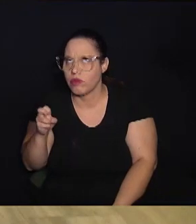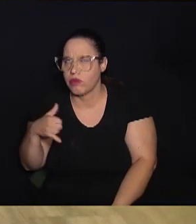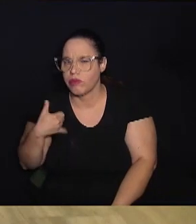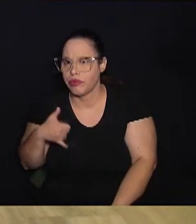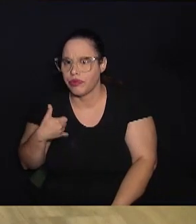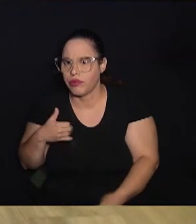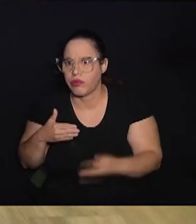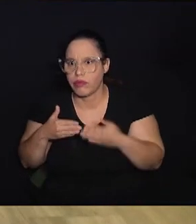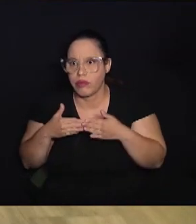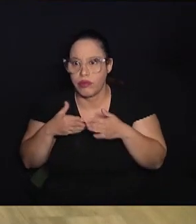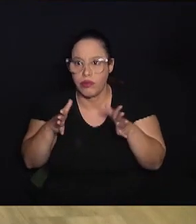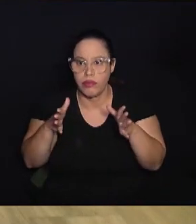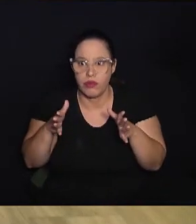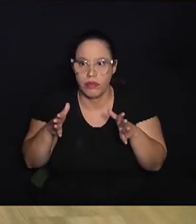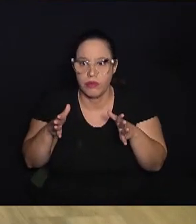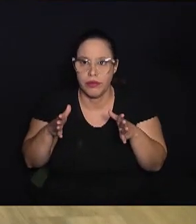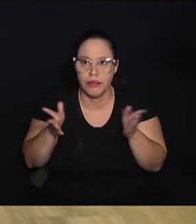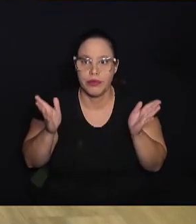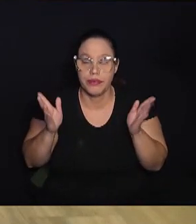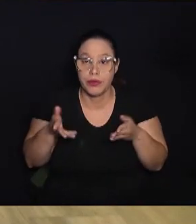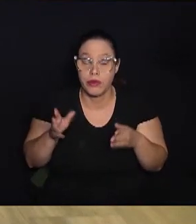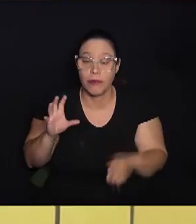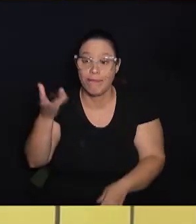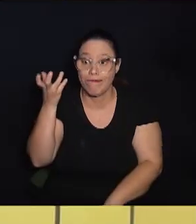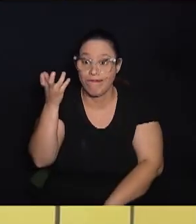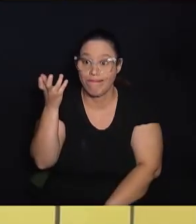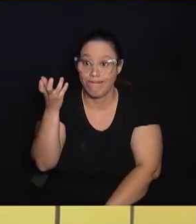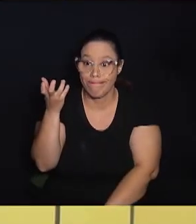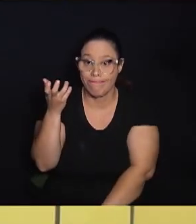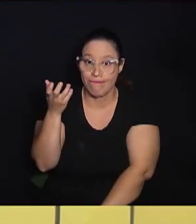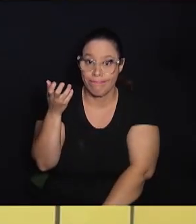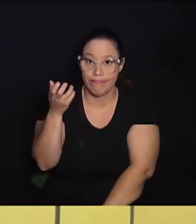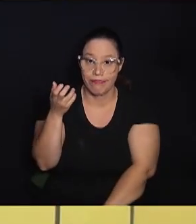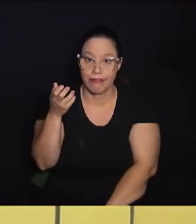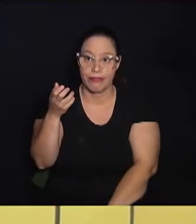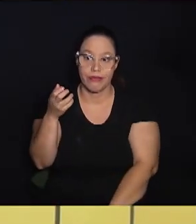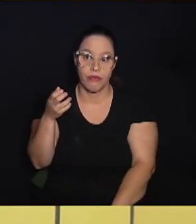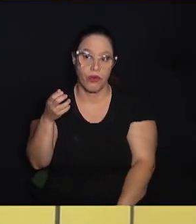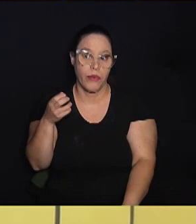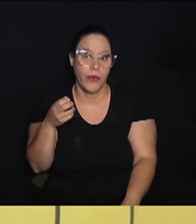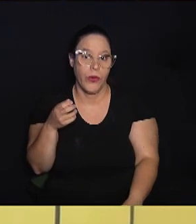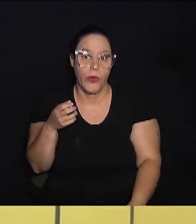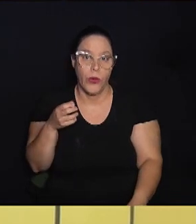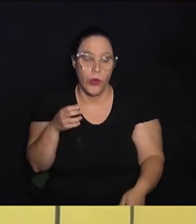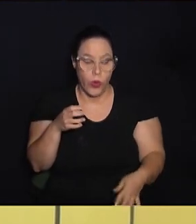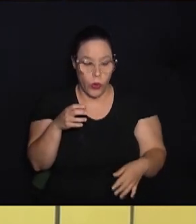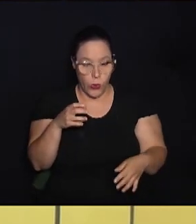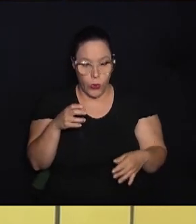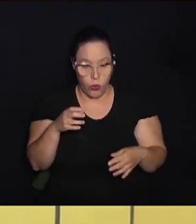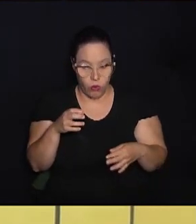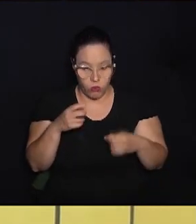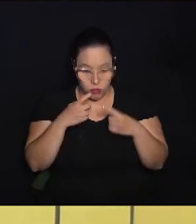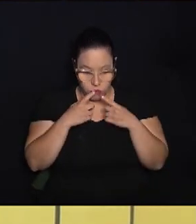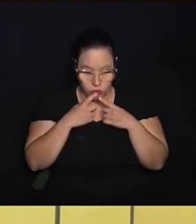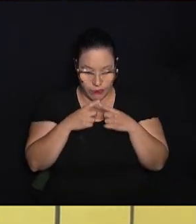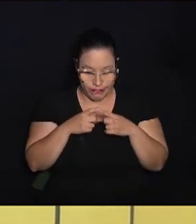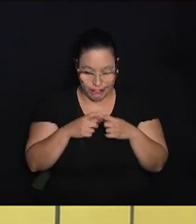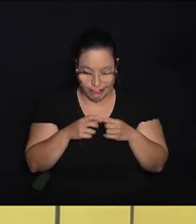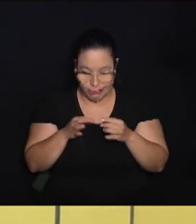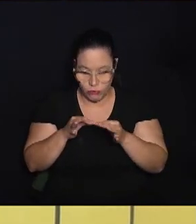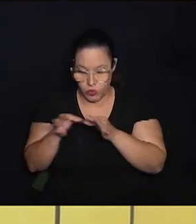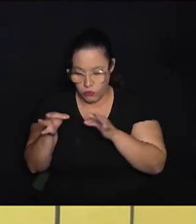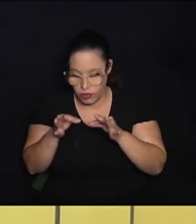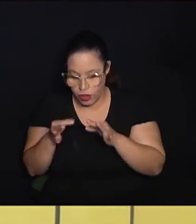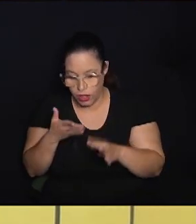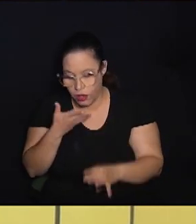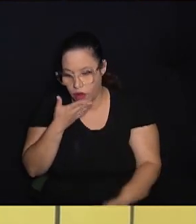abre novamente só que hoje o que acontece hoje você tem acesso mais fácil a esses quadrinhos mais conhecidos mais clássicos n